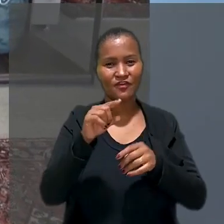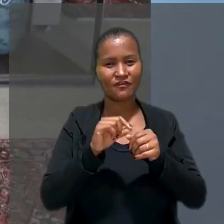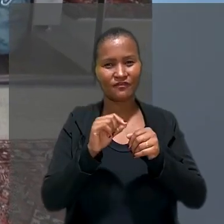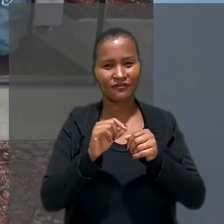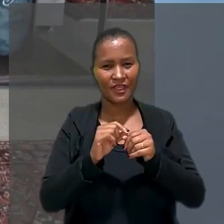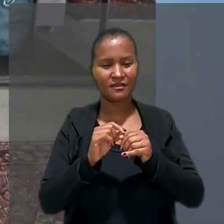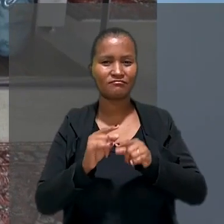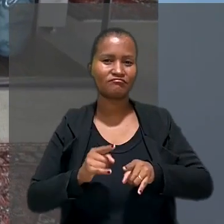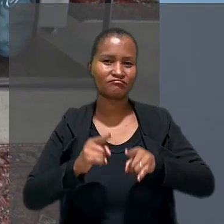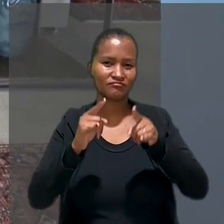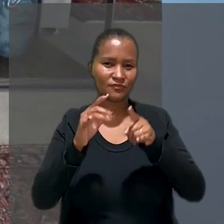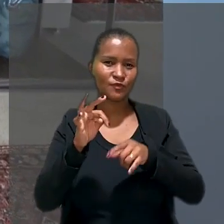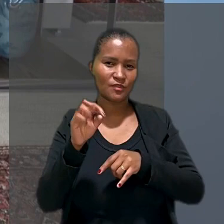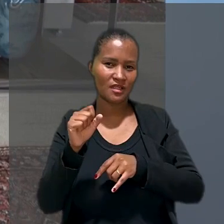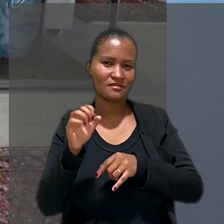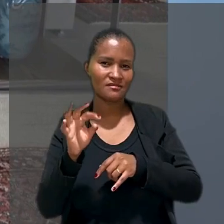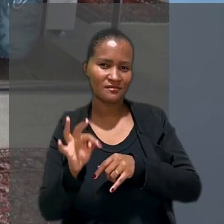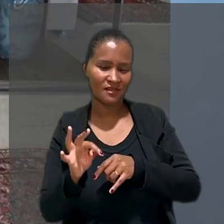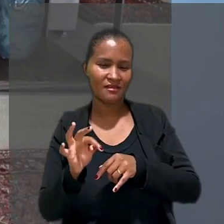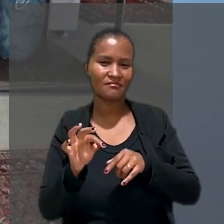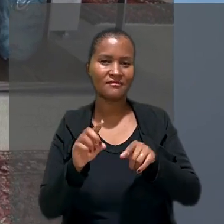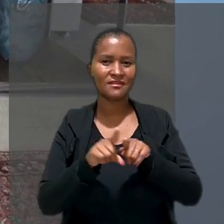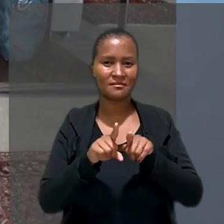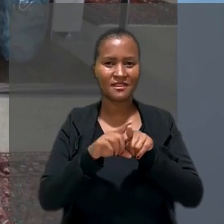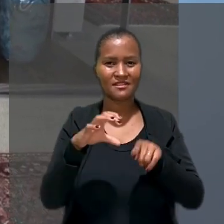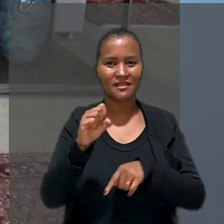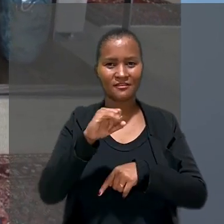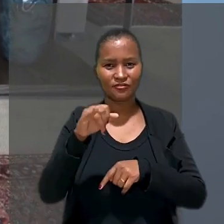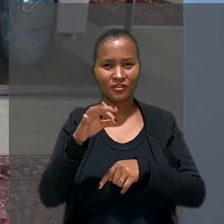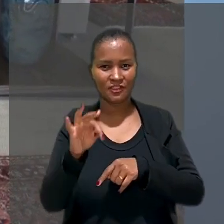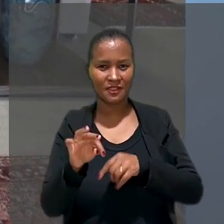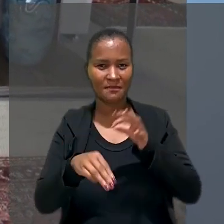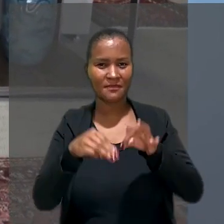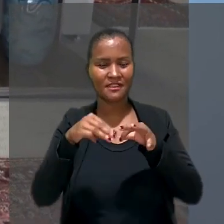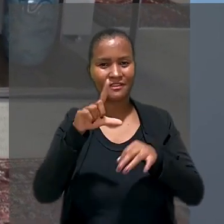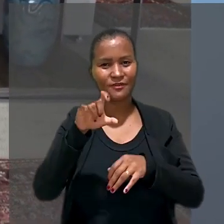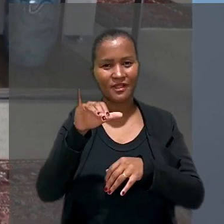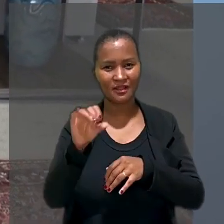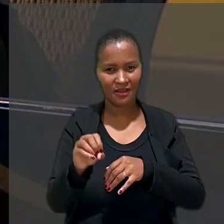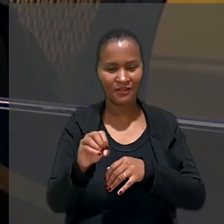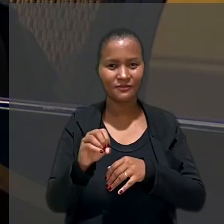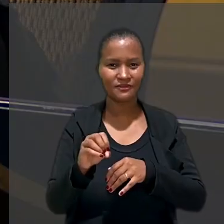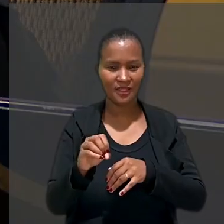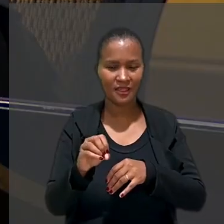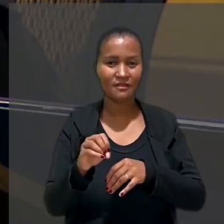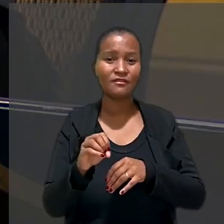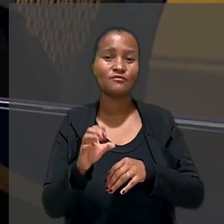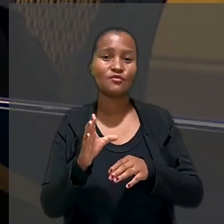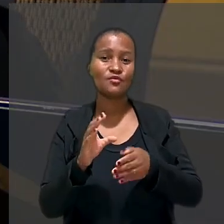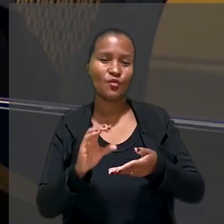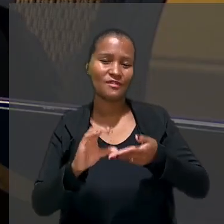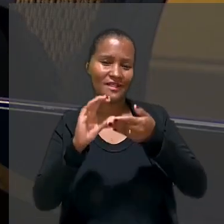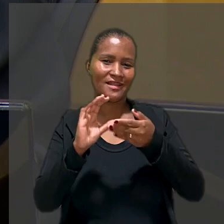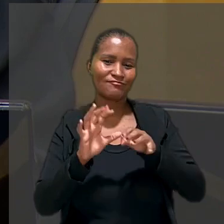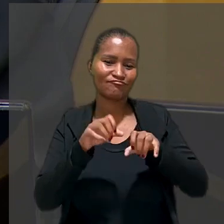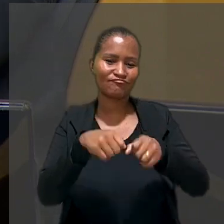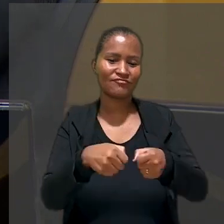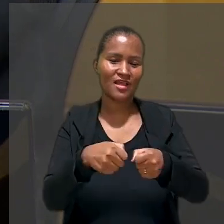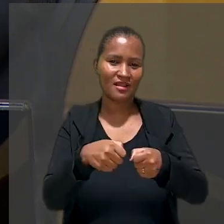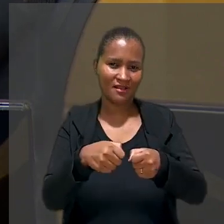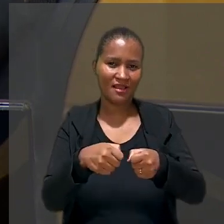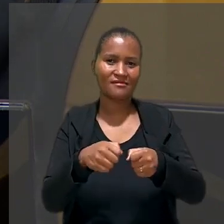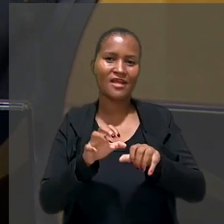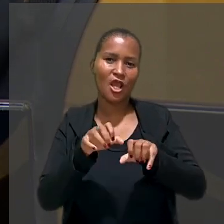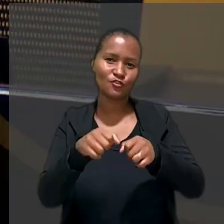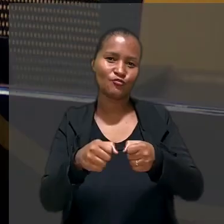foi realizada no gabinete do presidente do TST e do CSJT, ministro Lélio Bentes Corrêa. Os conselheiros empossados